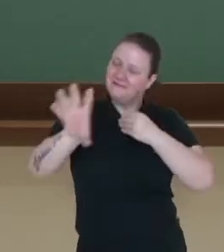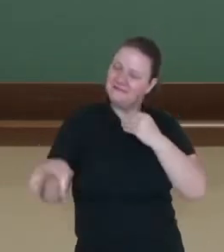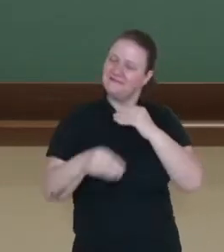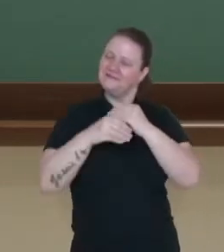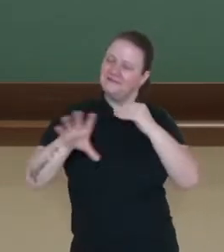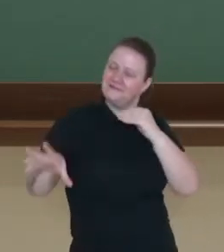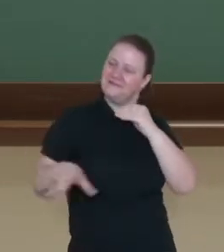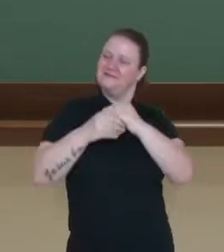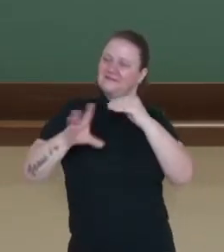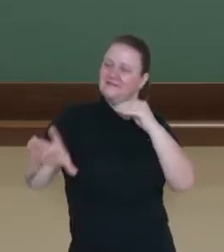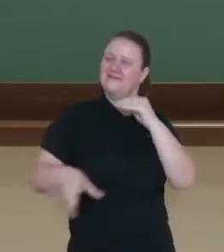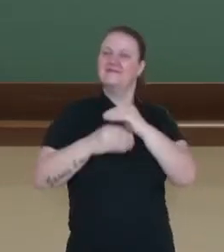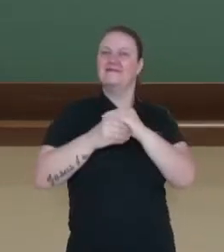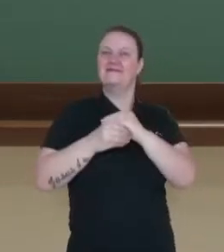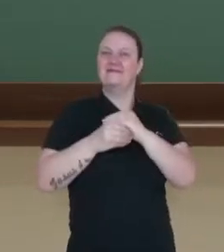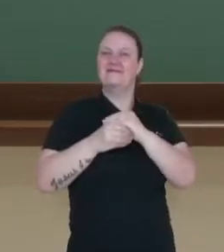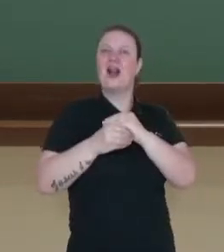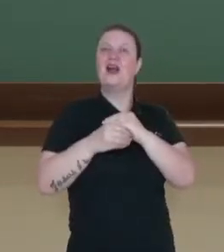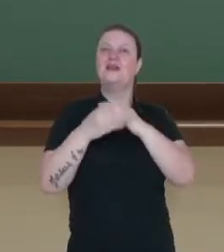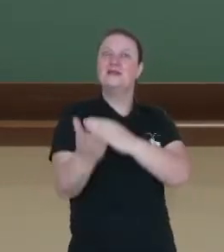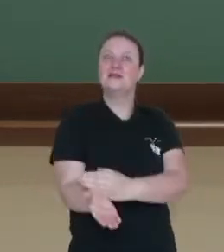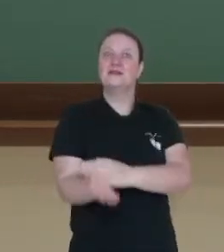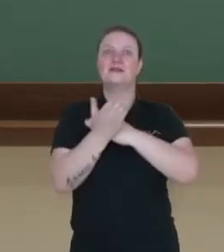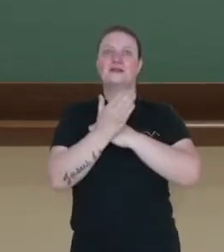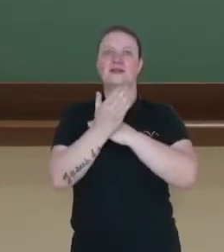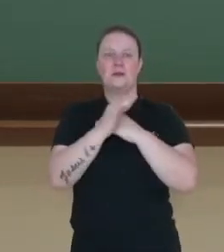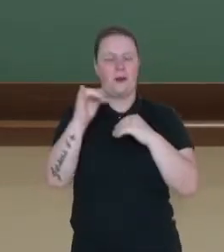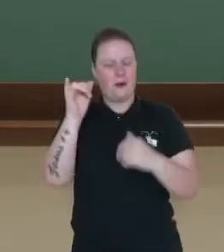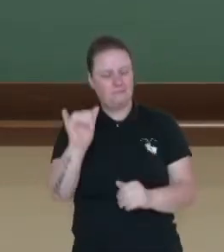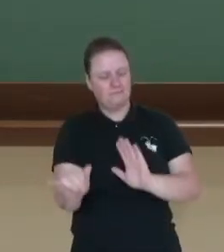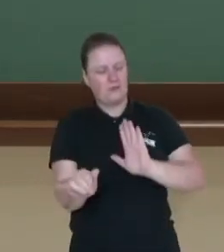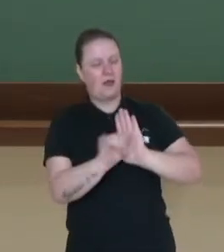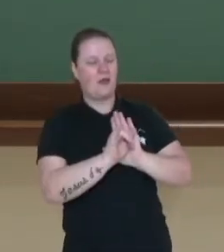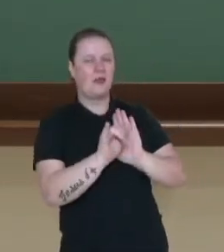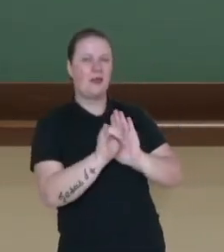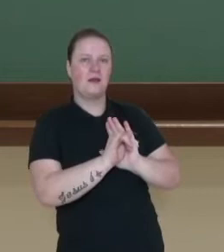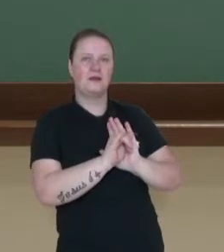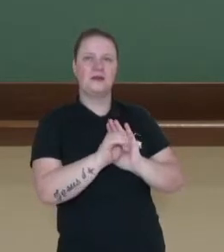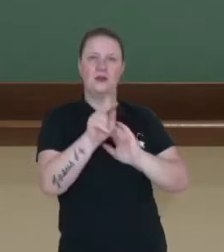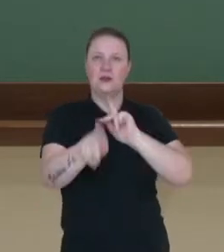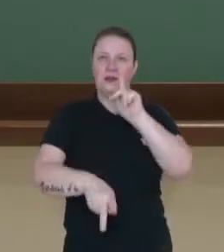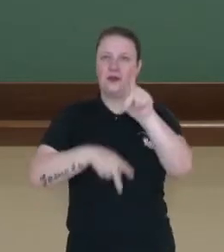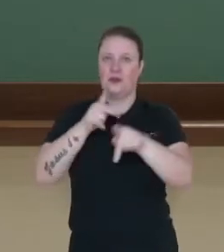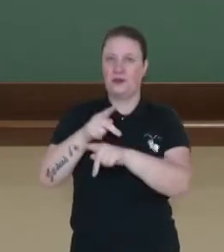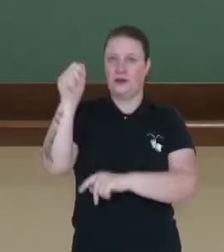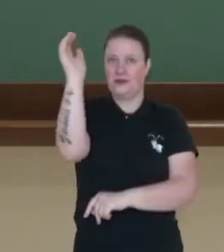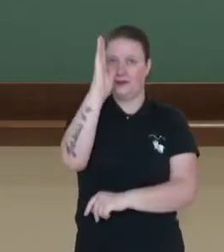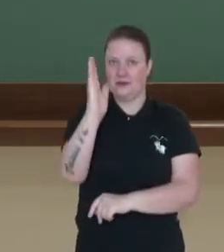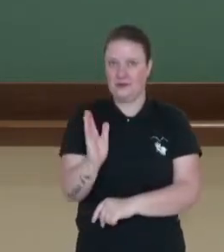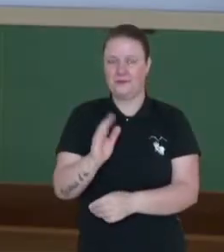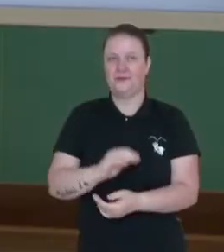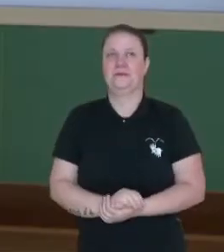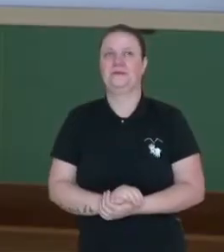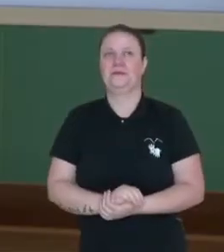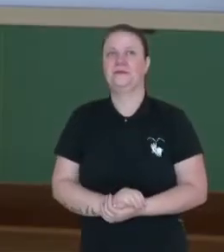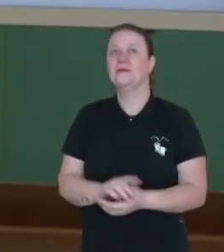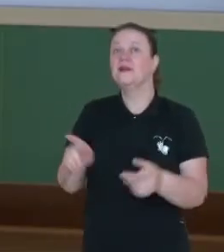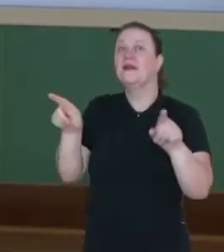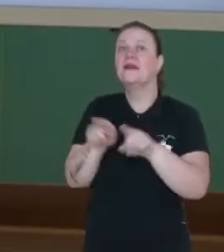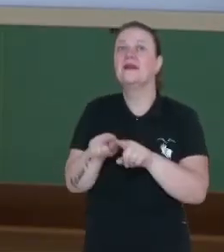assim com a formação da nossa identidade enquanto brasileiros, né? E a identidade paranaense, já que